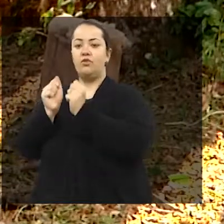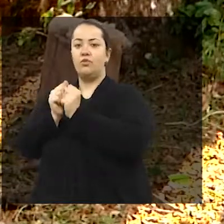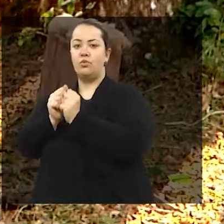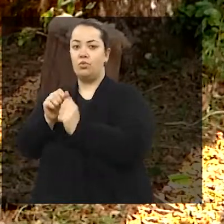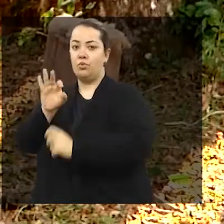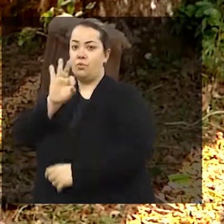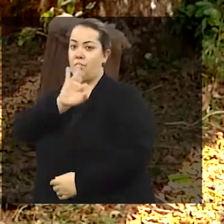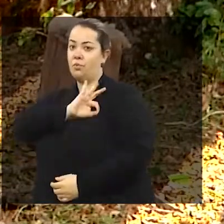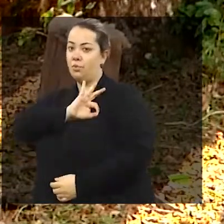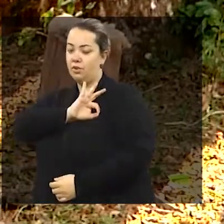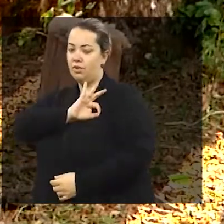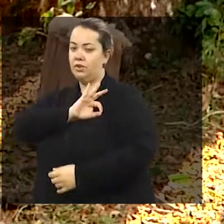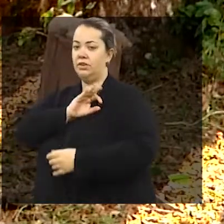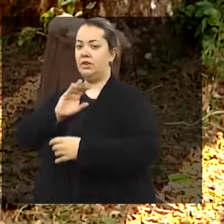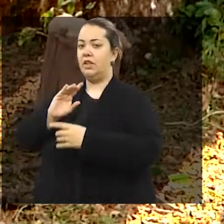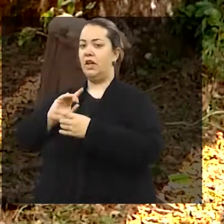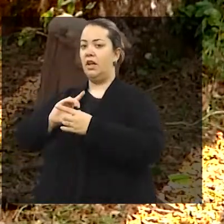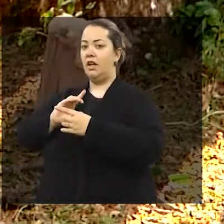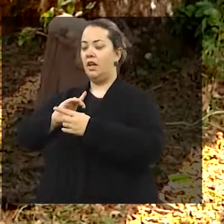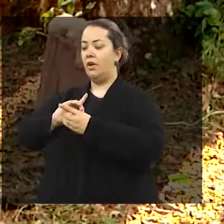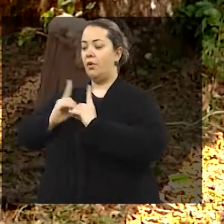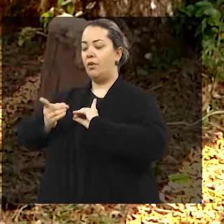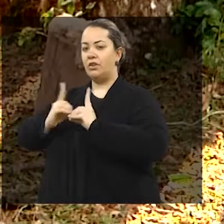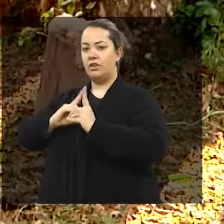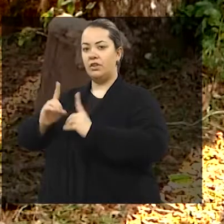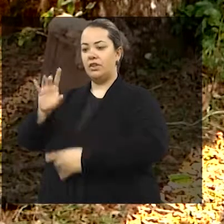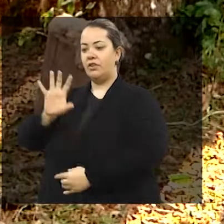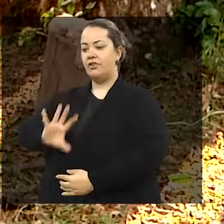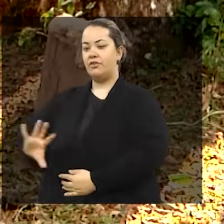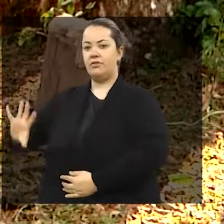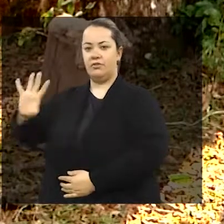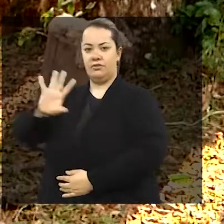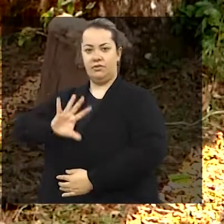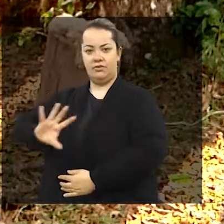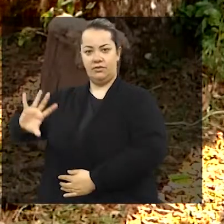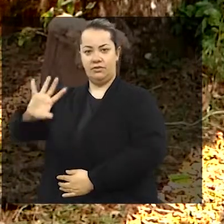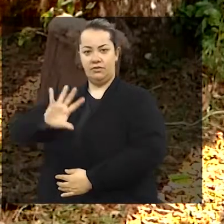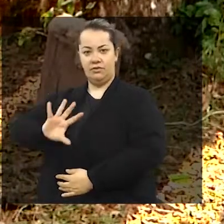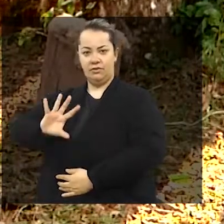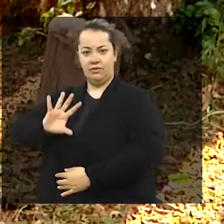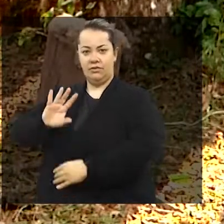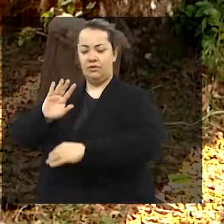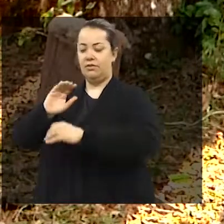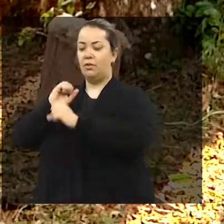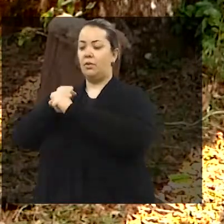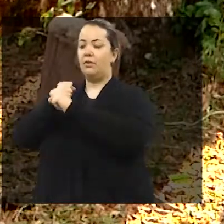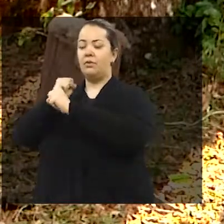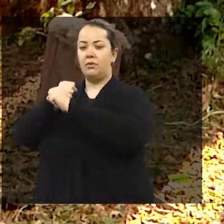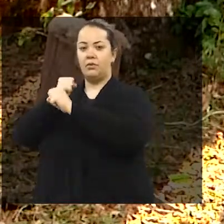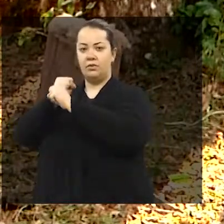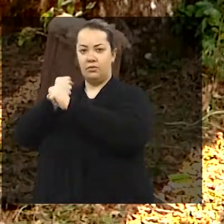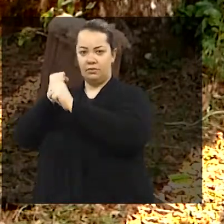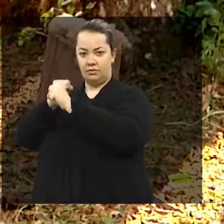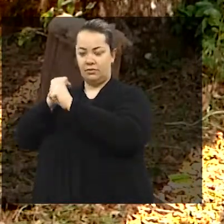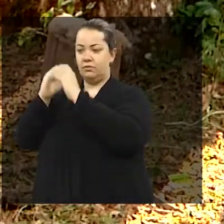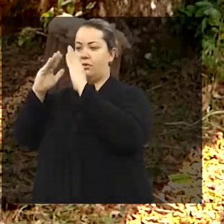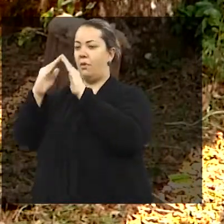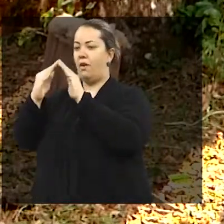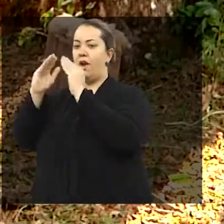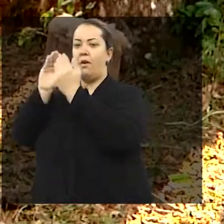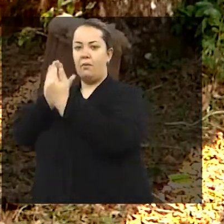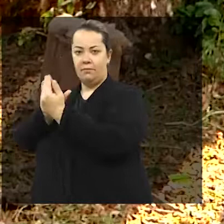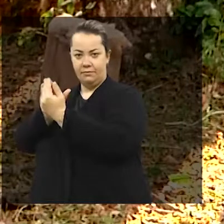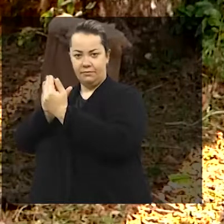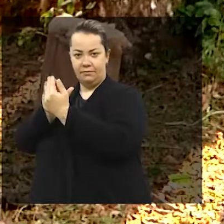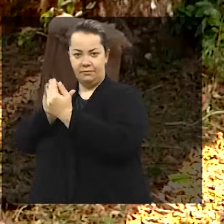e o movimento tradicionista gaúcho então se fazia esses acampamentos era um galpão que se construía ali